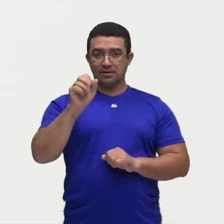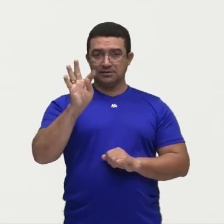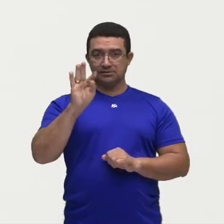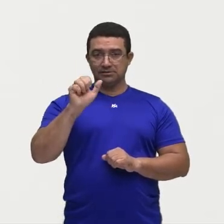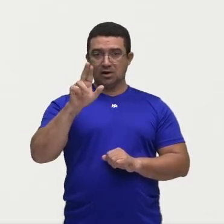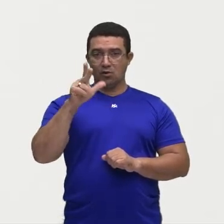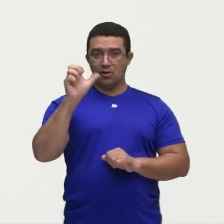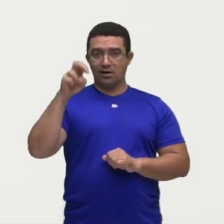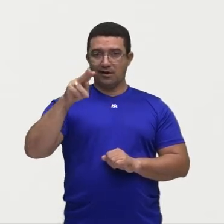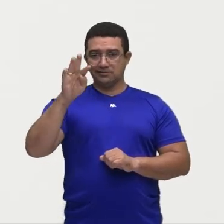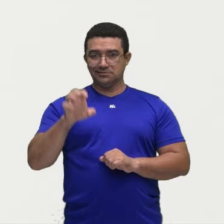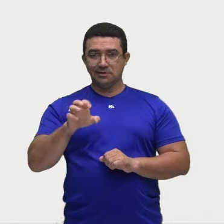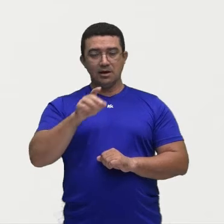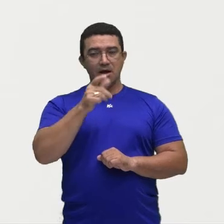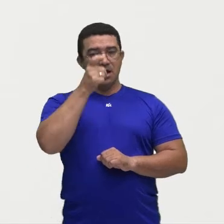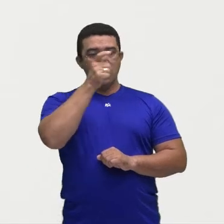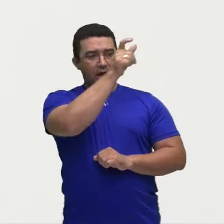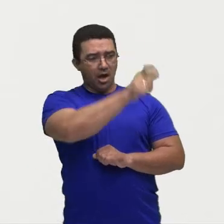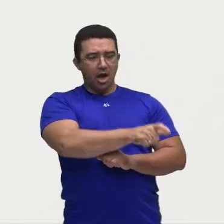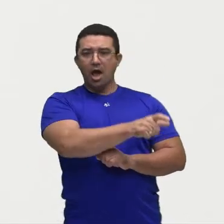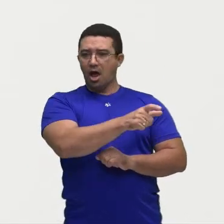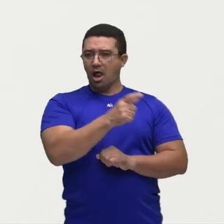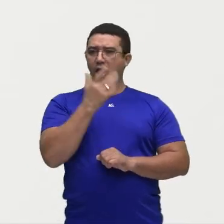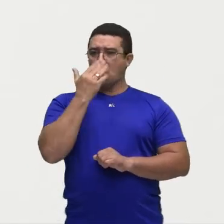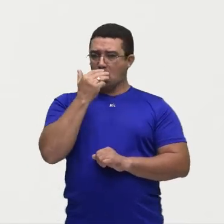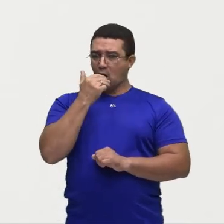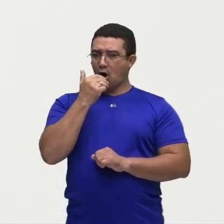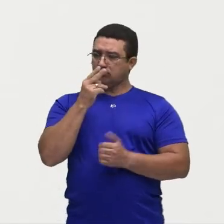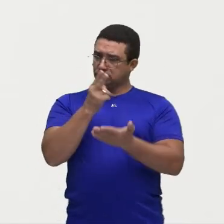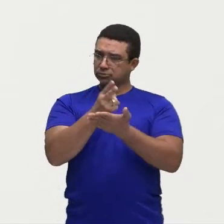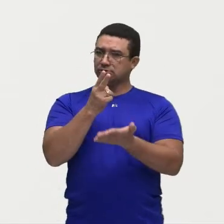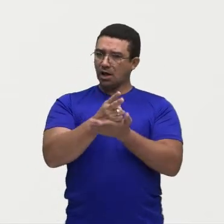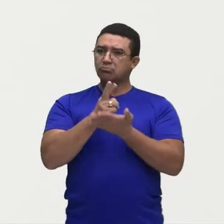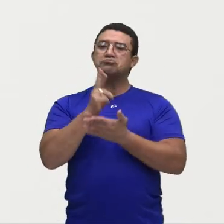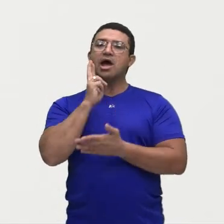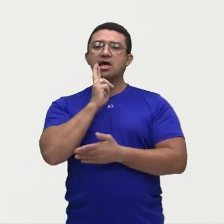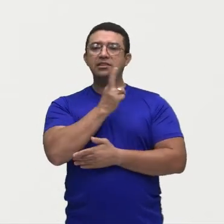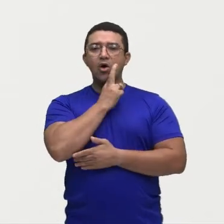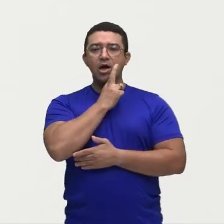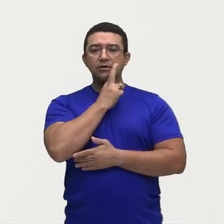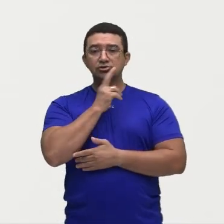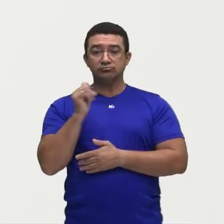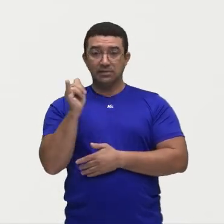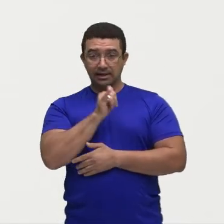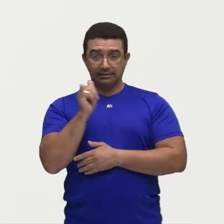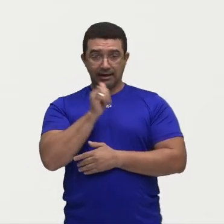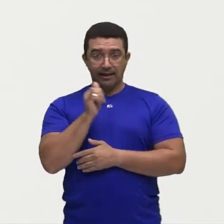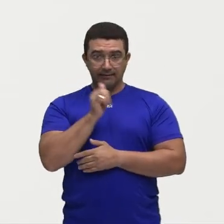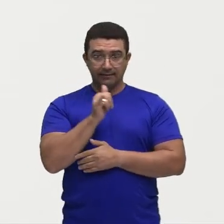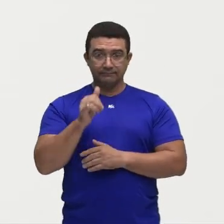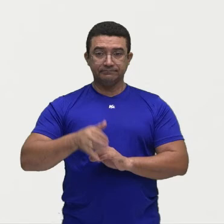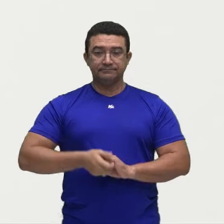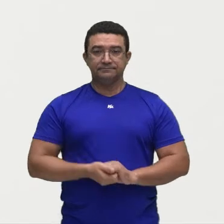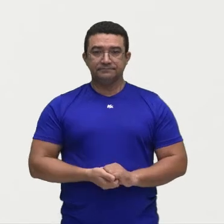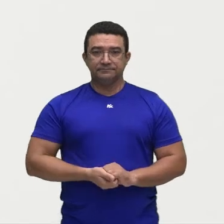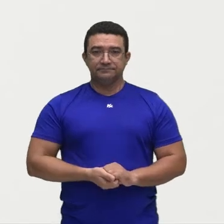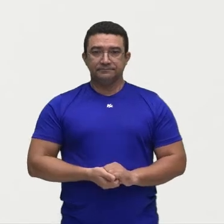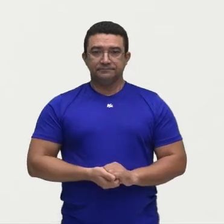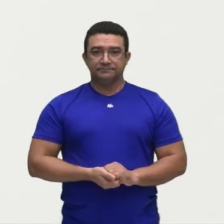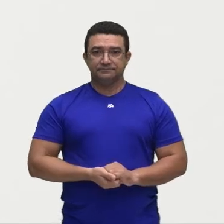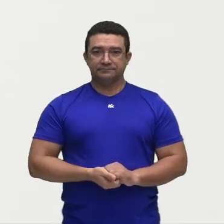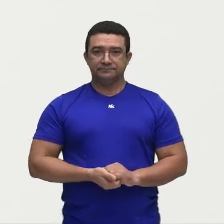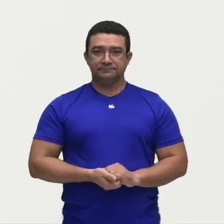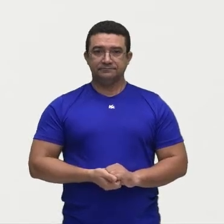Então, aqui, esse é o local onde ela faz as refeições dela. Então, só reforçando novamente, people, a